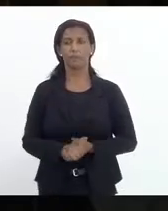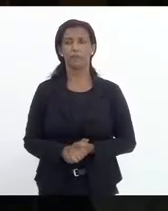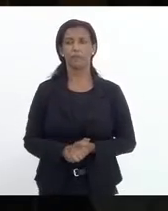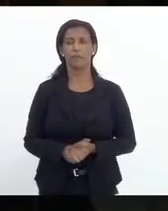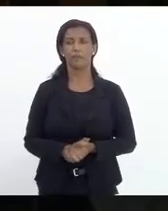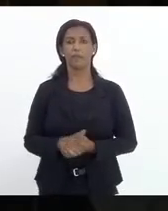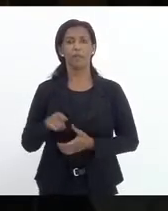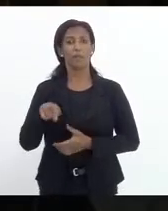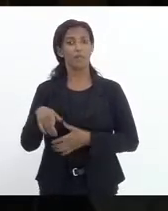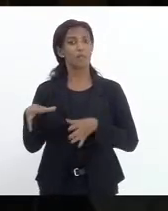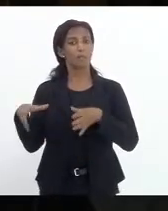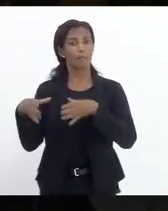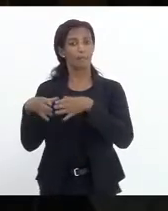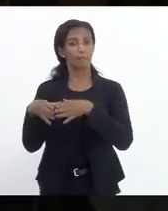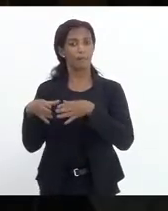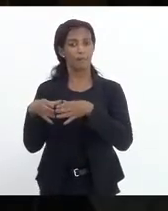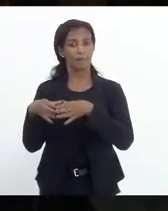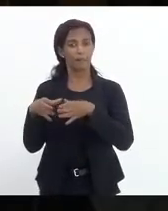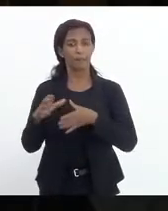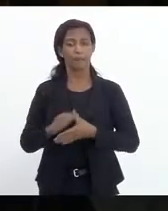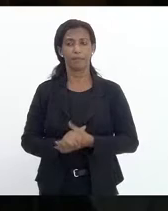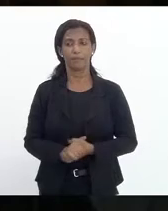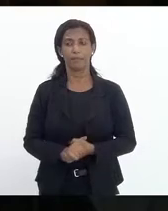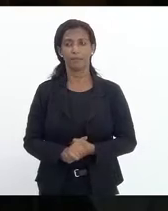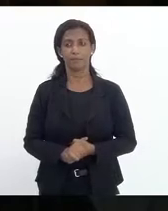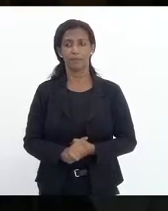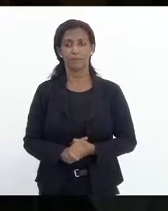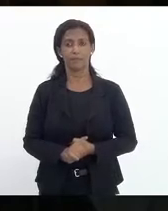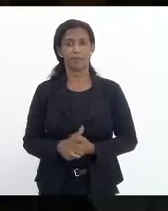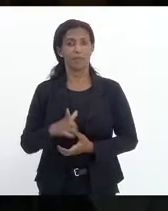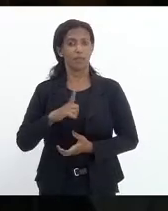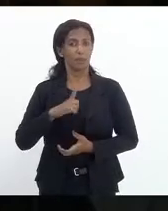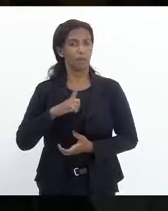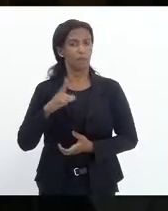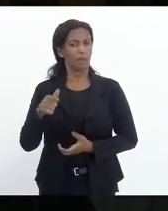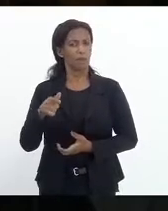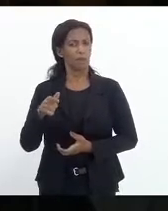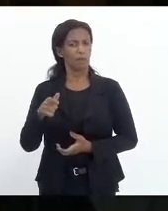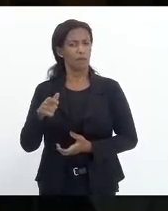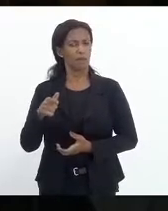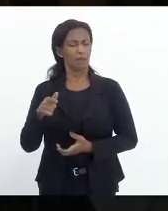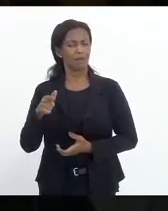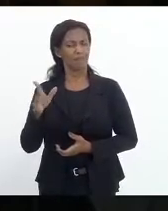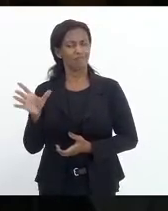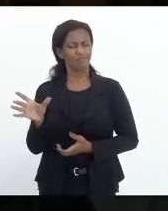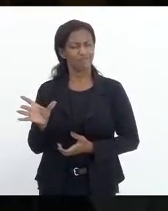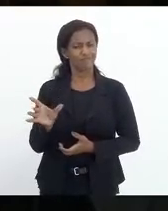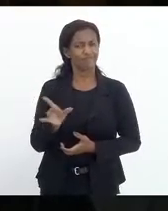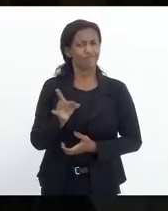e esse pacote também tem um cheiro de uma ação entre